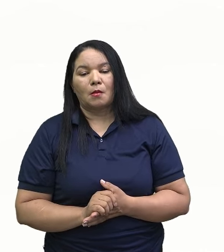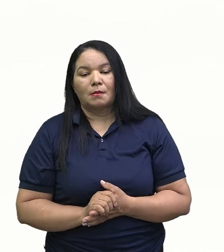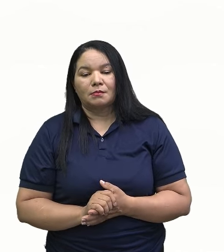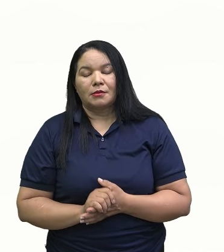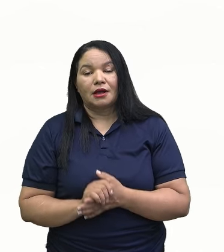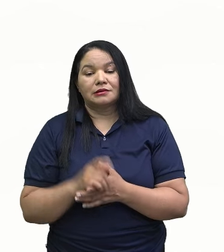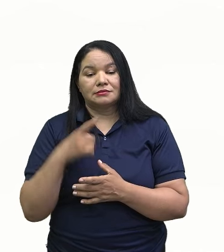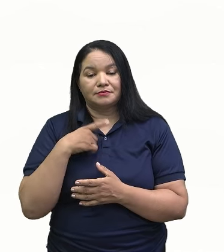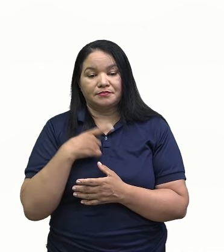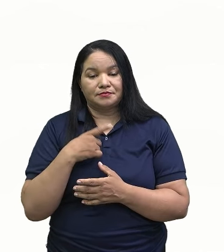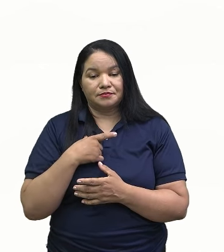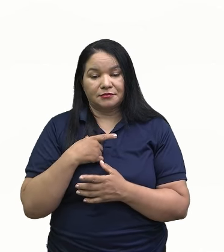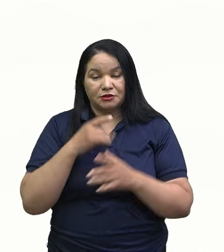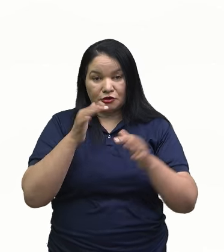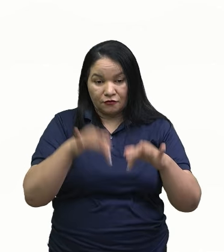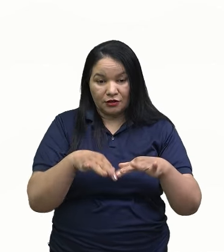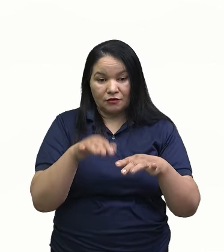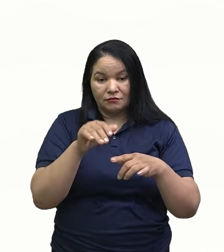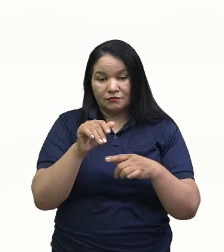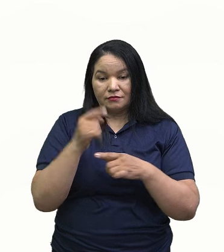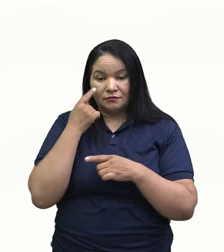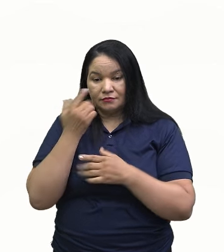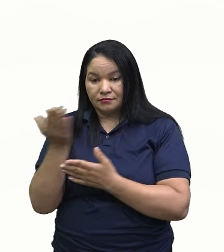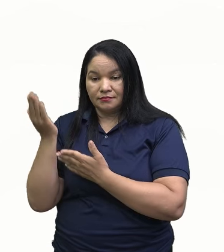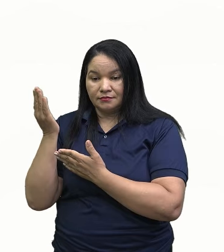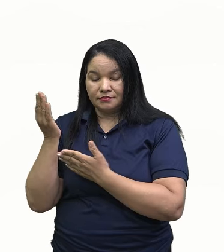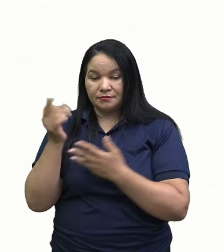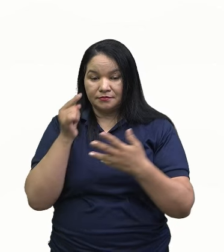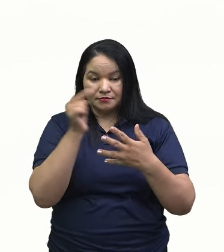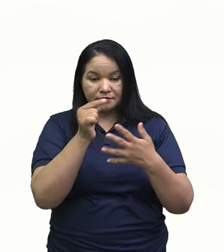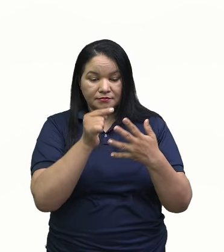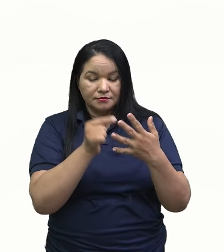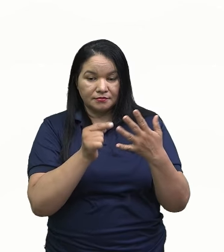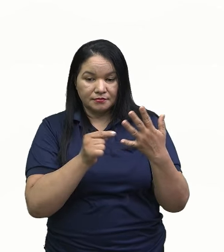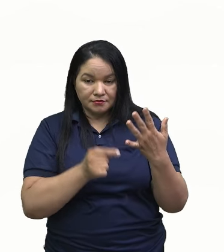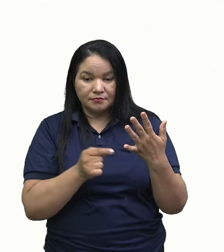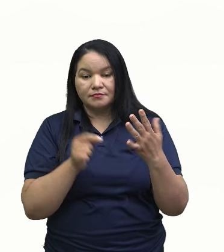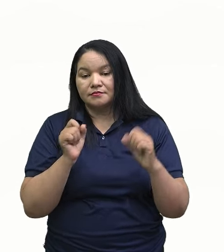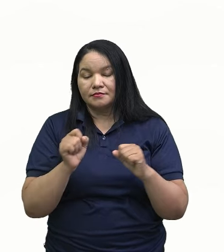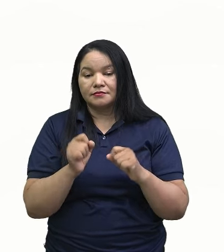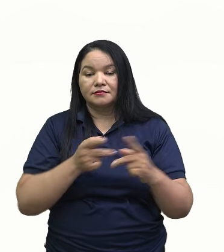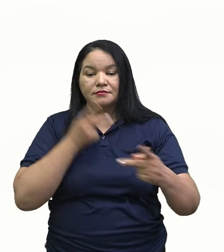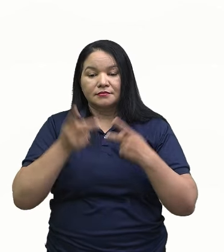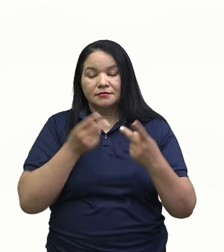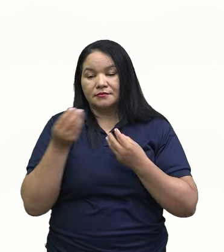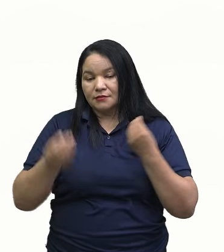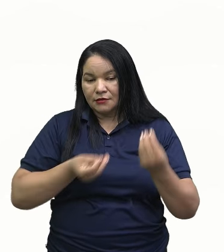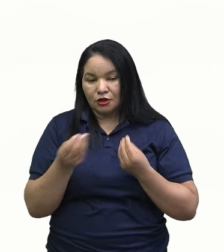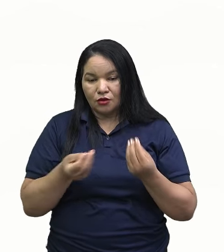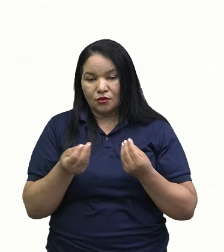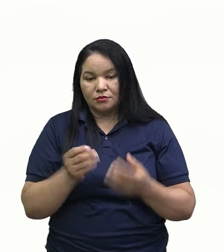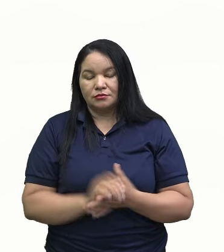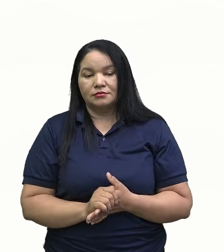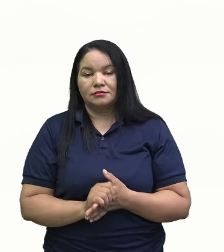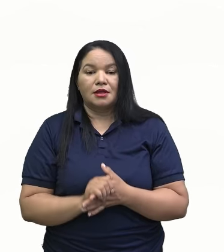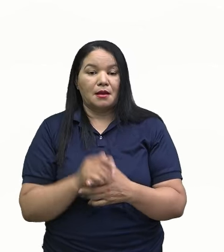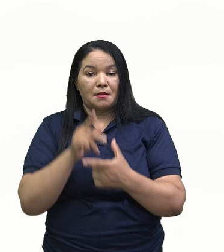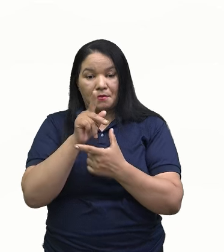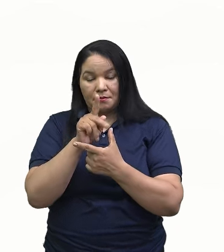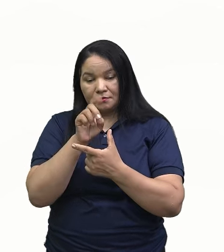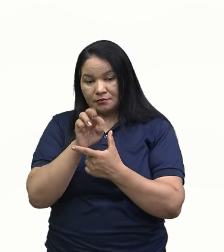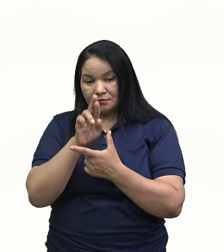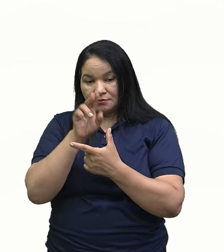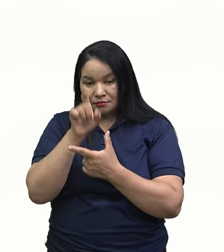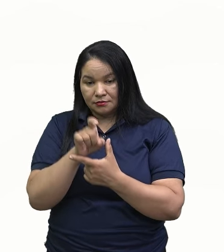quando eu tenho essas terminações aqui nas palavras, ó, eu posso pronunciá-las tanto como